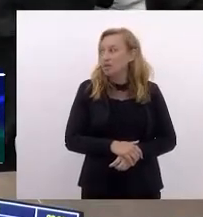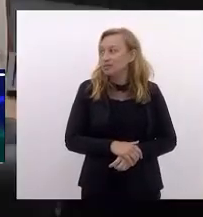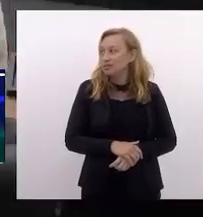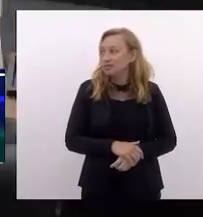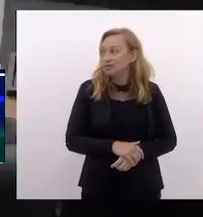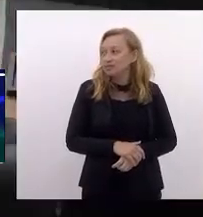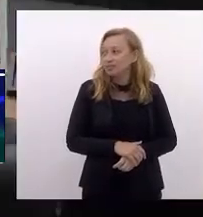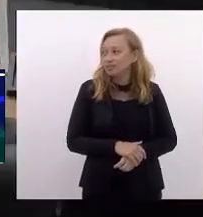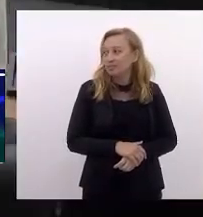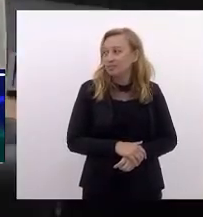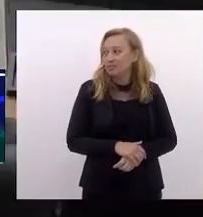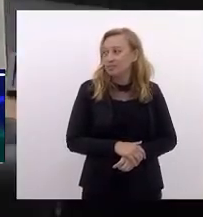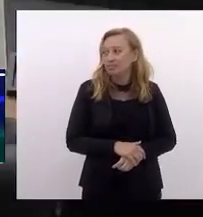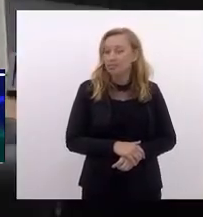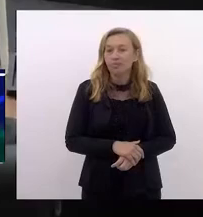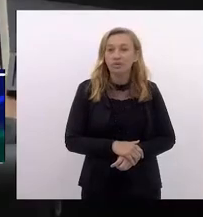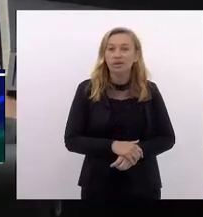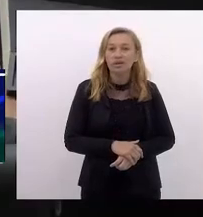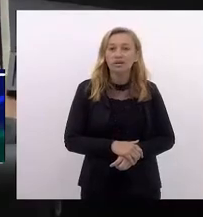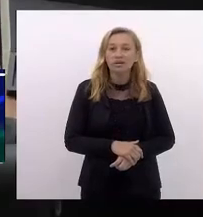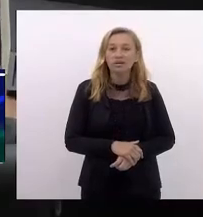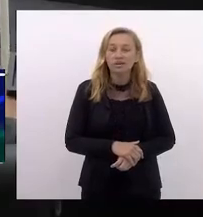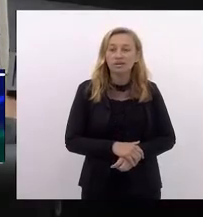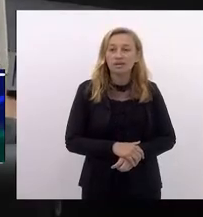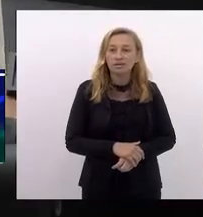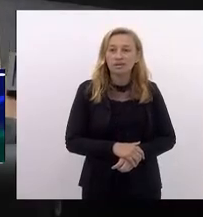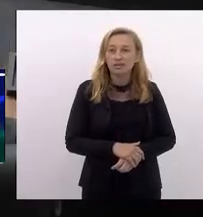é aquela tua amiga tá por onde